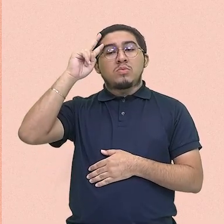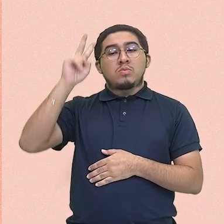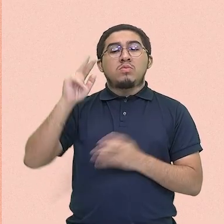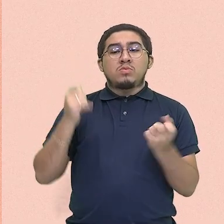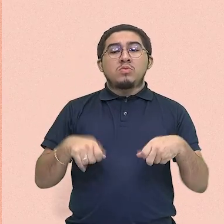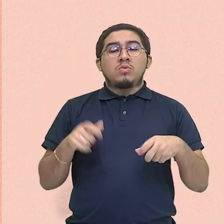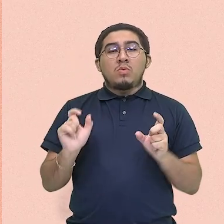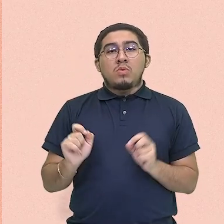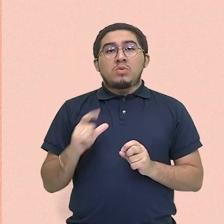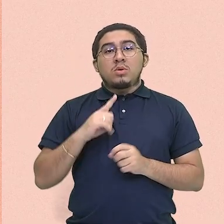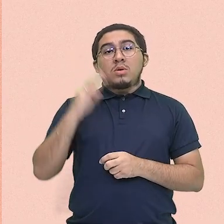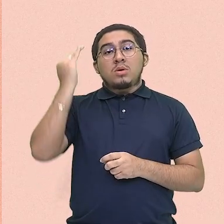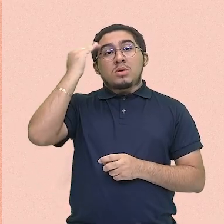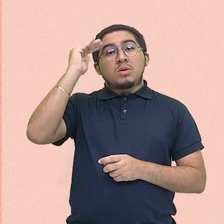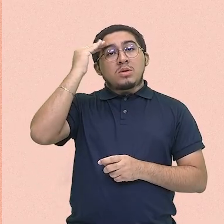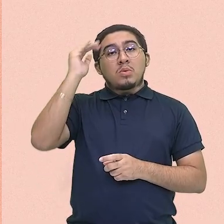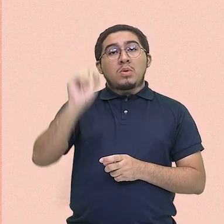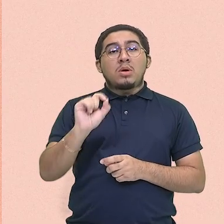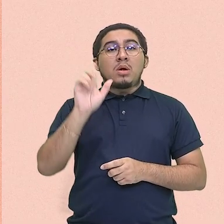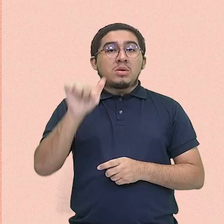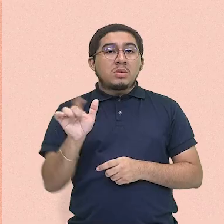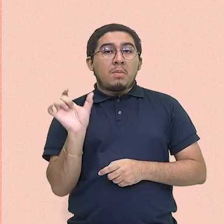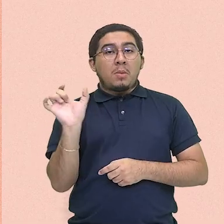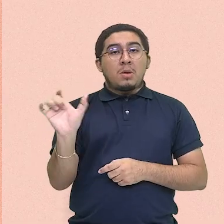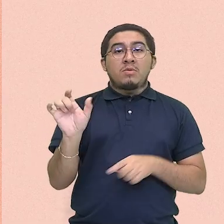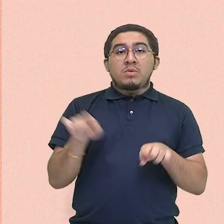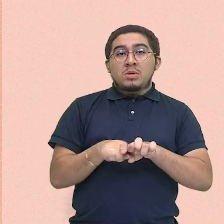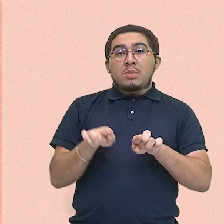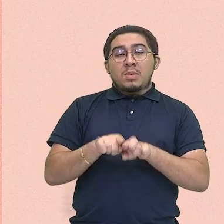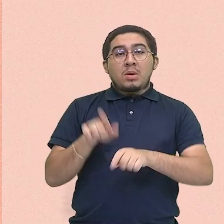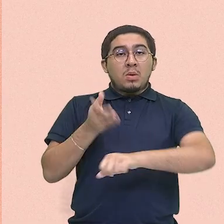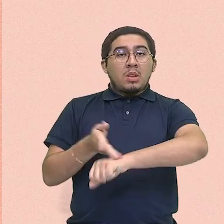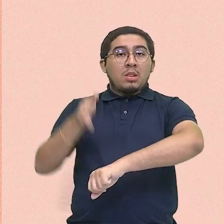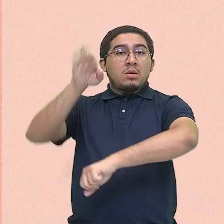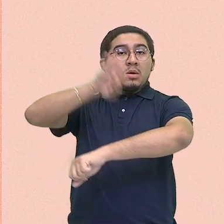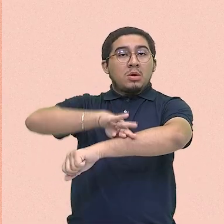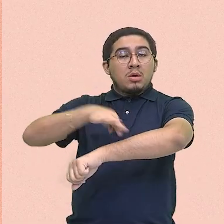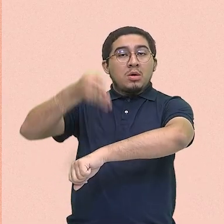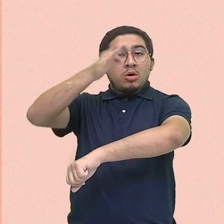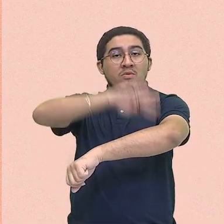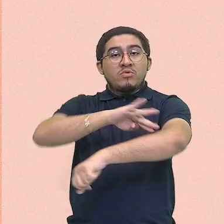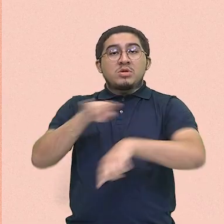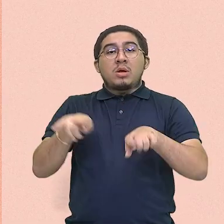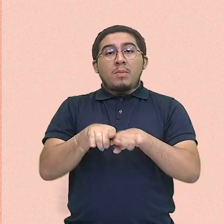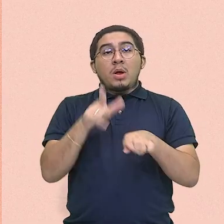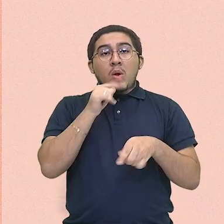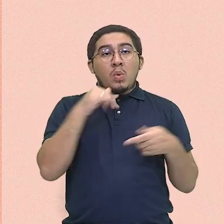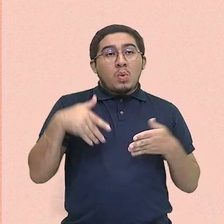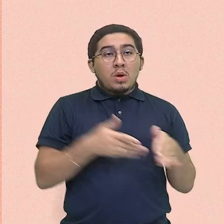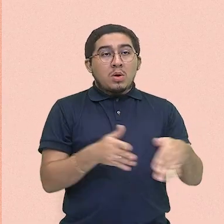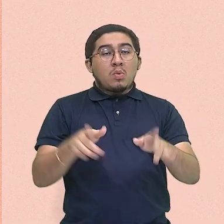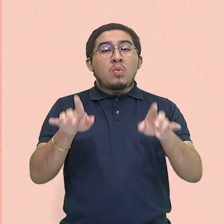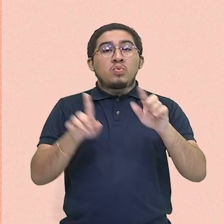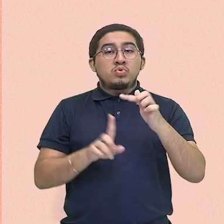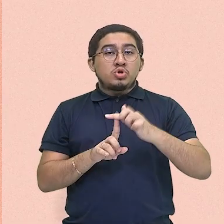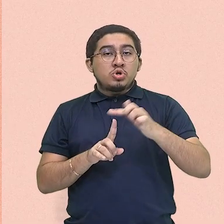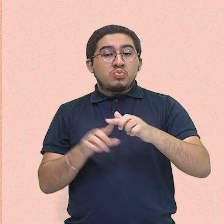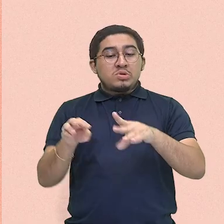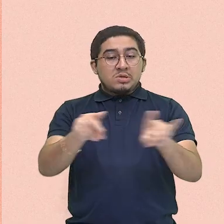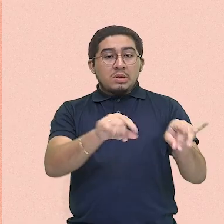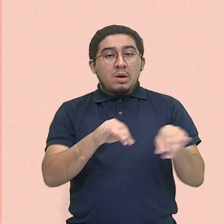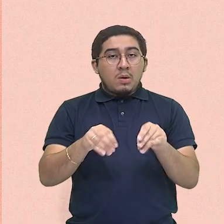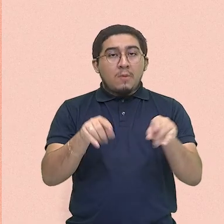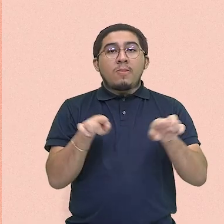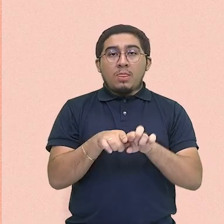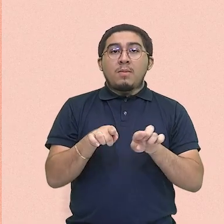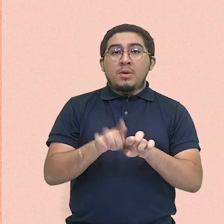consideração para entender a demografia, o relevo, os rios, o tipo de terreno. A geografia vai